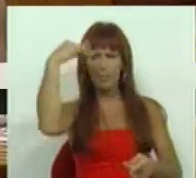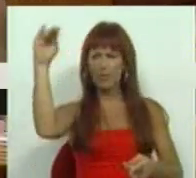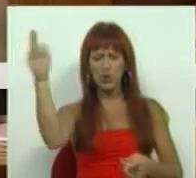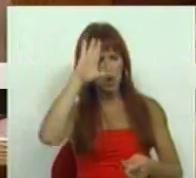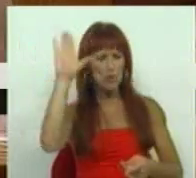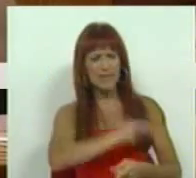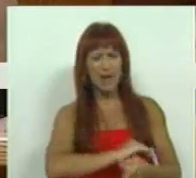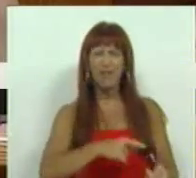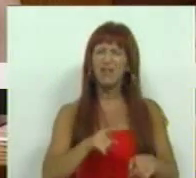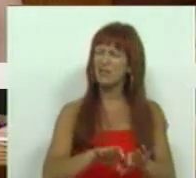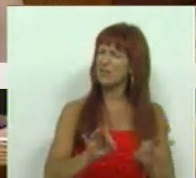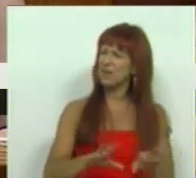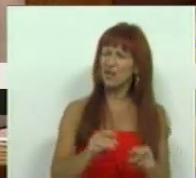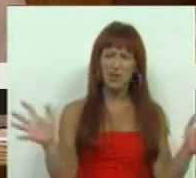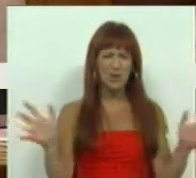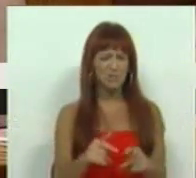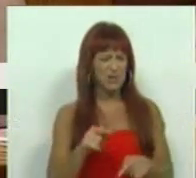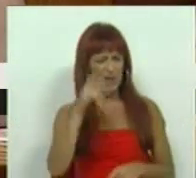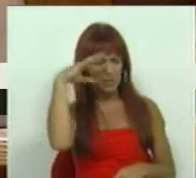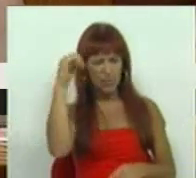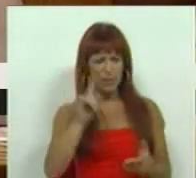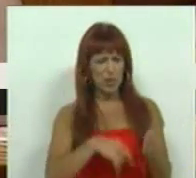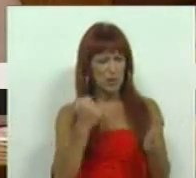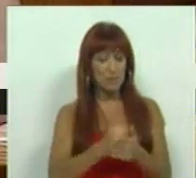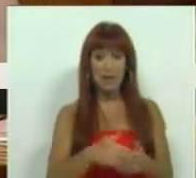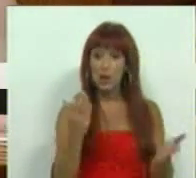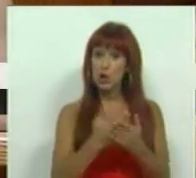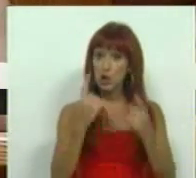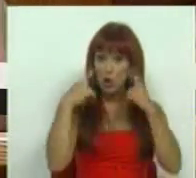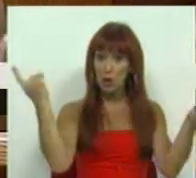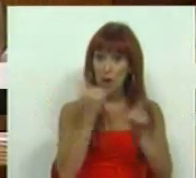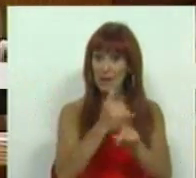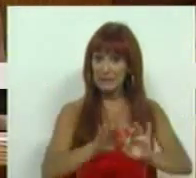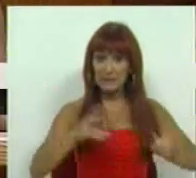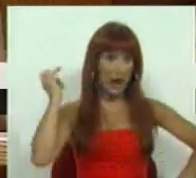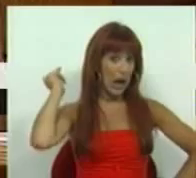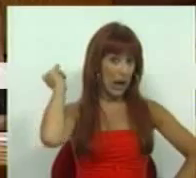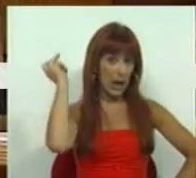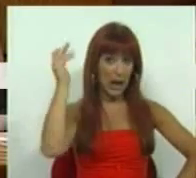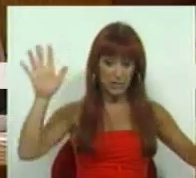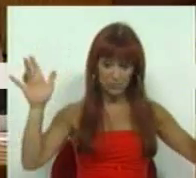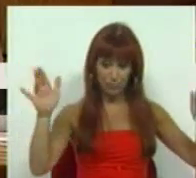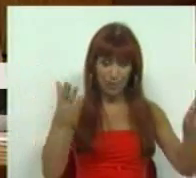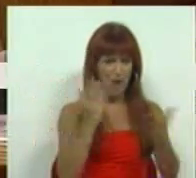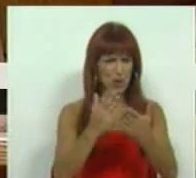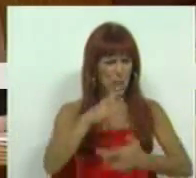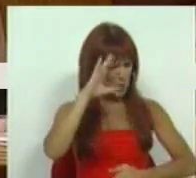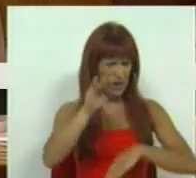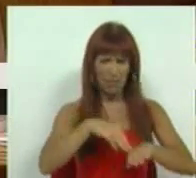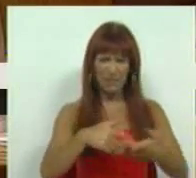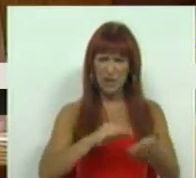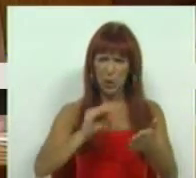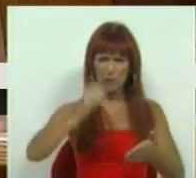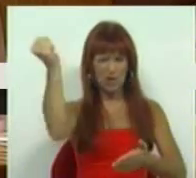professores. Como se no panorama de redução de efetivos das escolas públicas, que se mantém há anos, as escolas não soubessem fazer